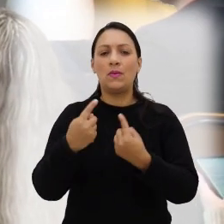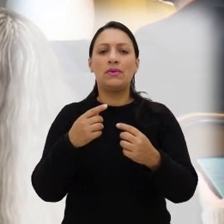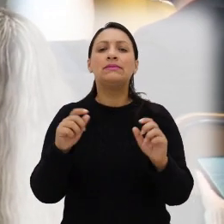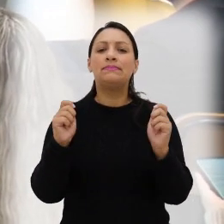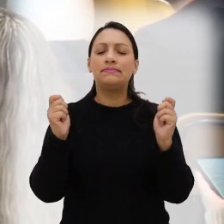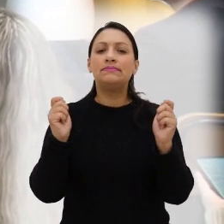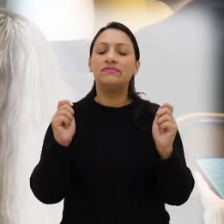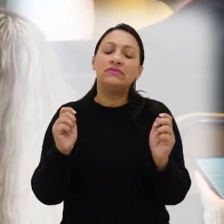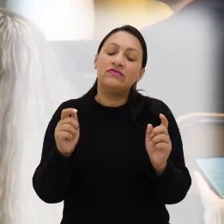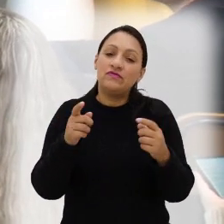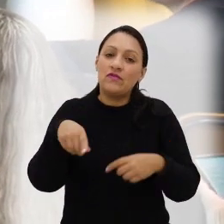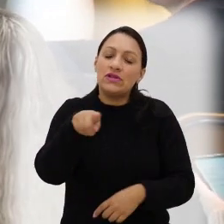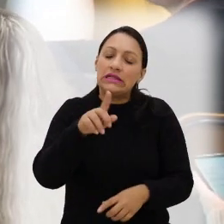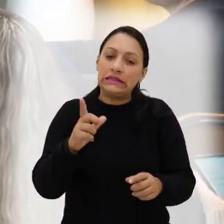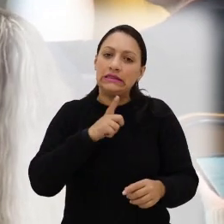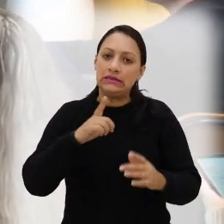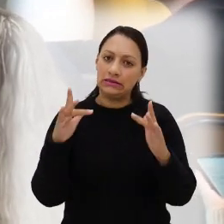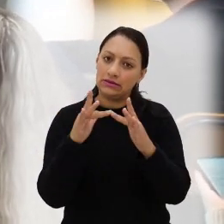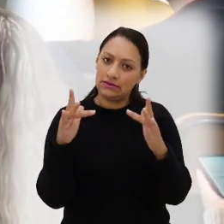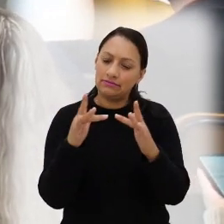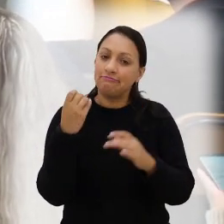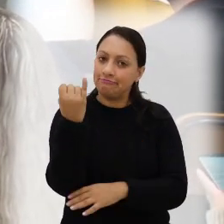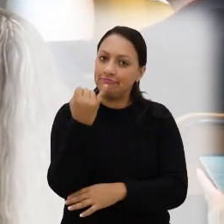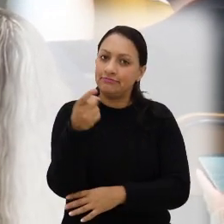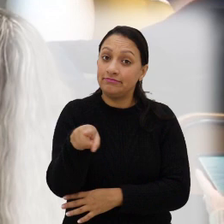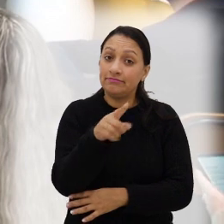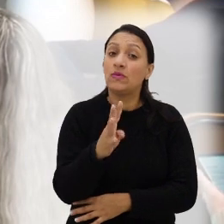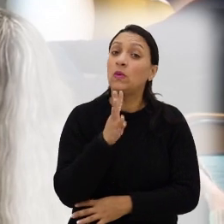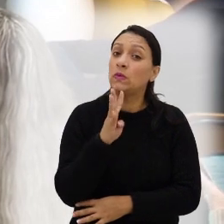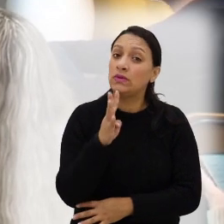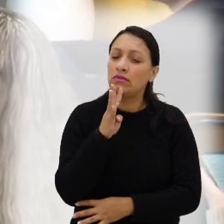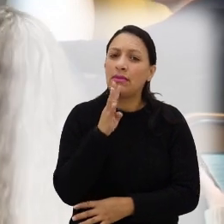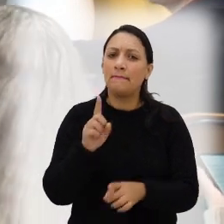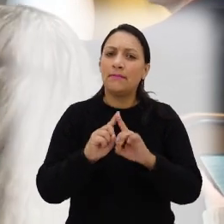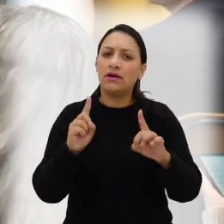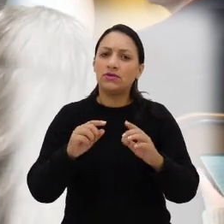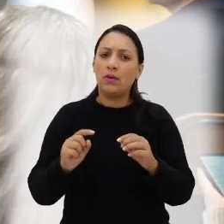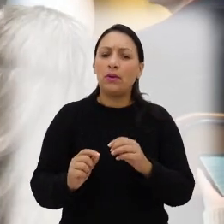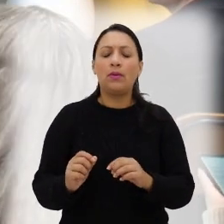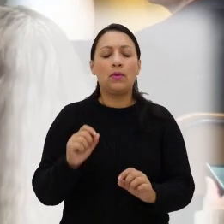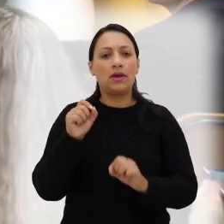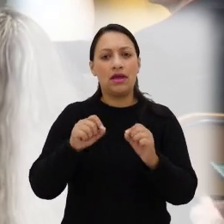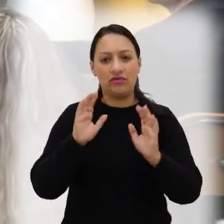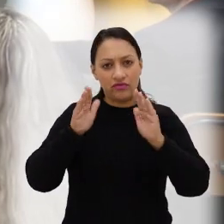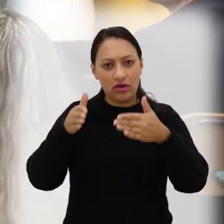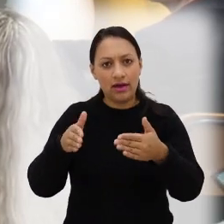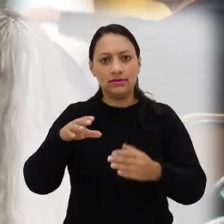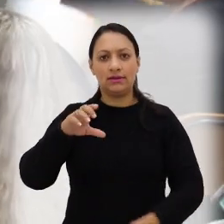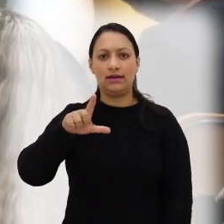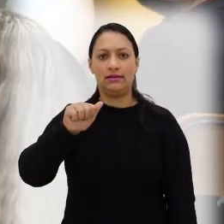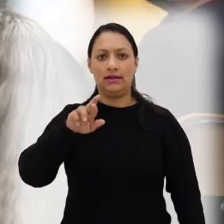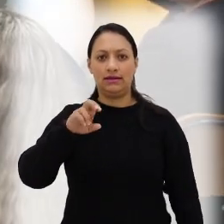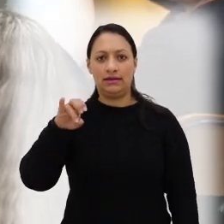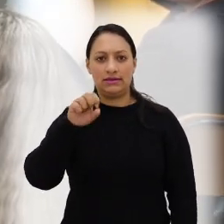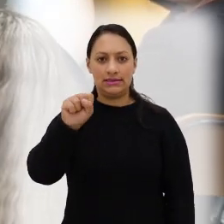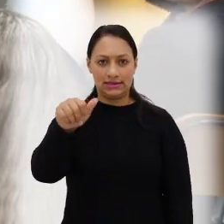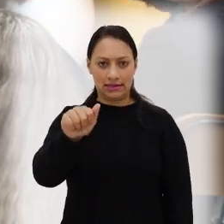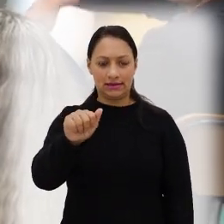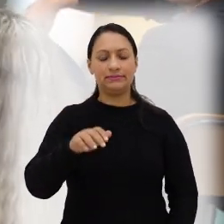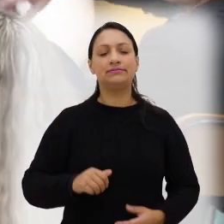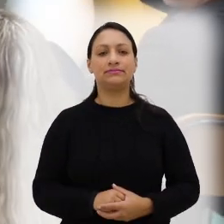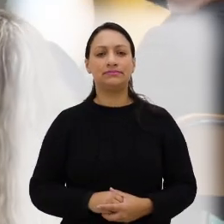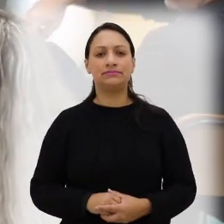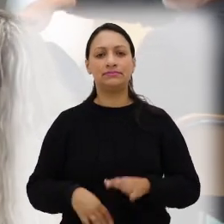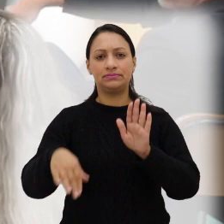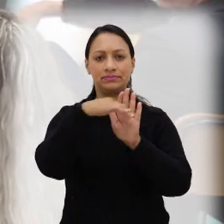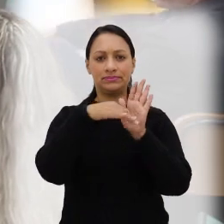essas pessoas também, então acho que é bem importante vocês conhecerem, embora o ponto focal pode ser vinculado na Larissa. O